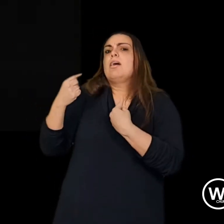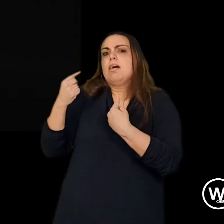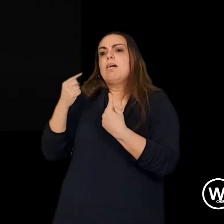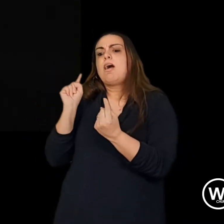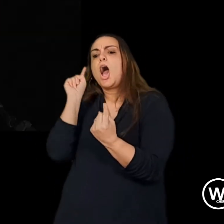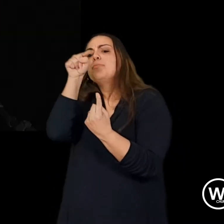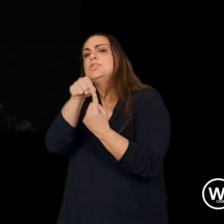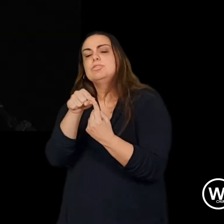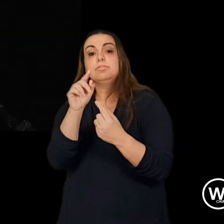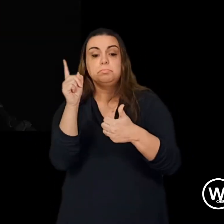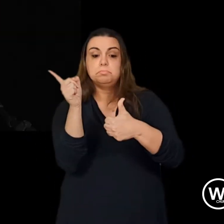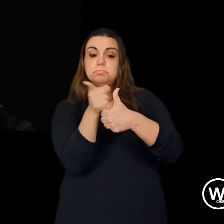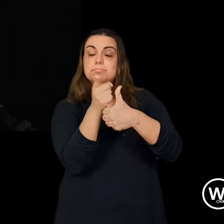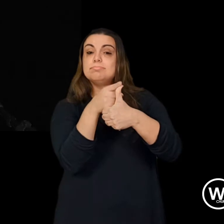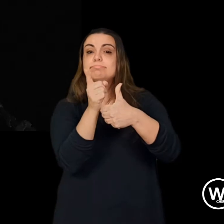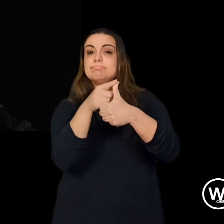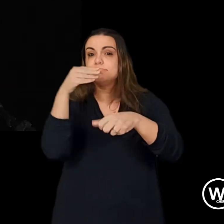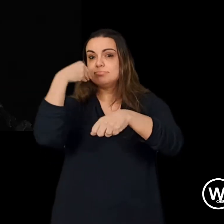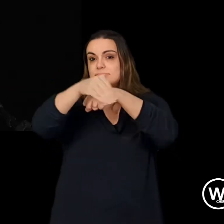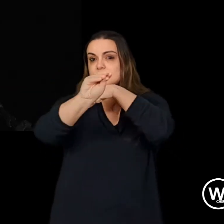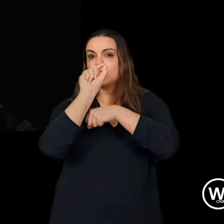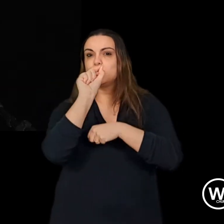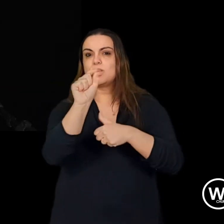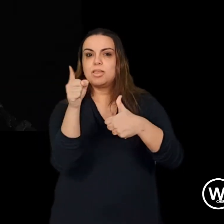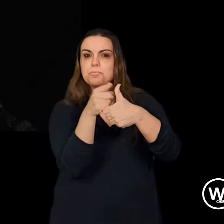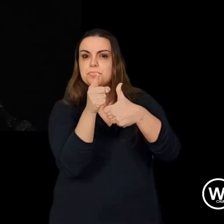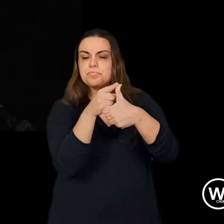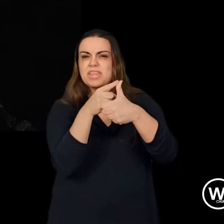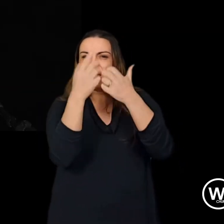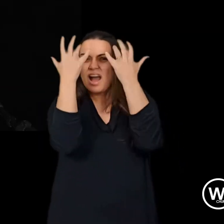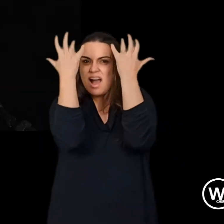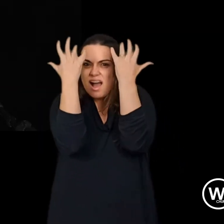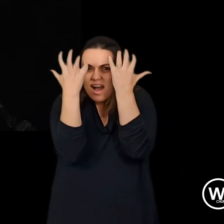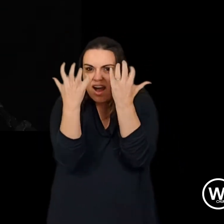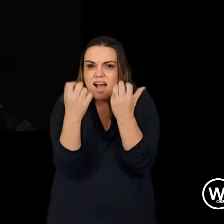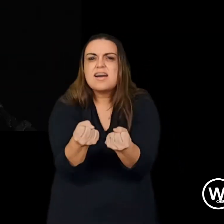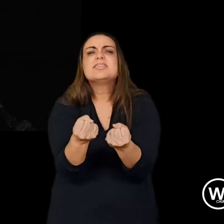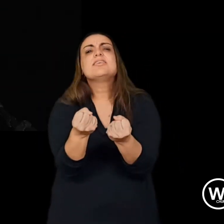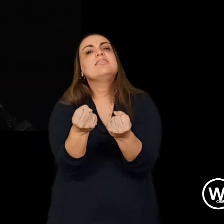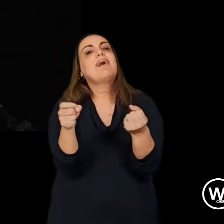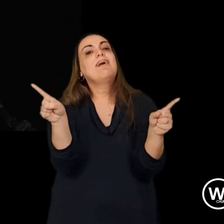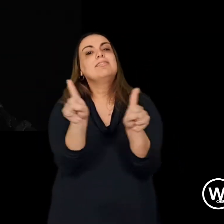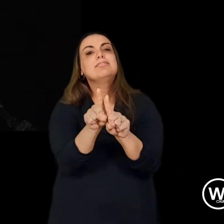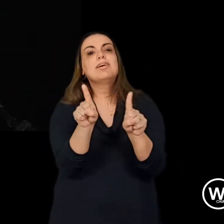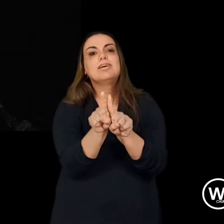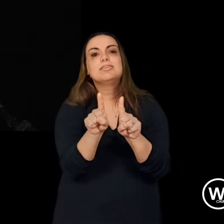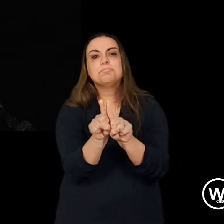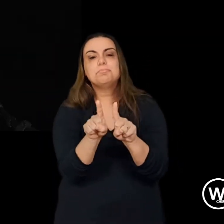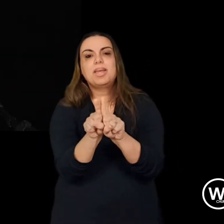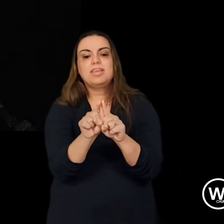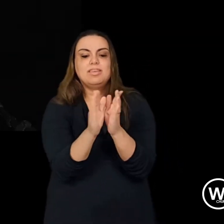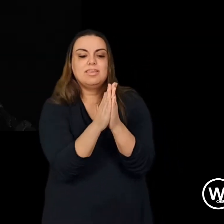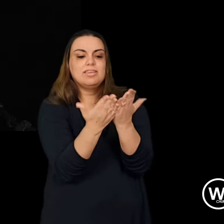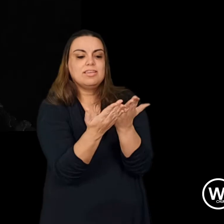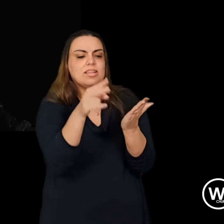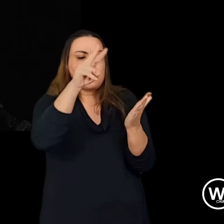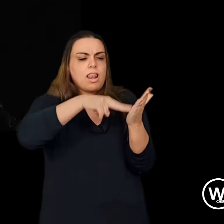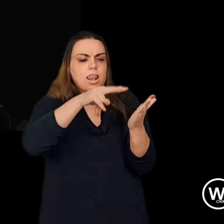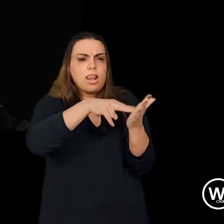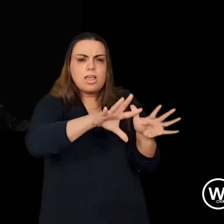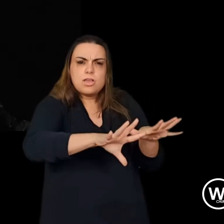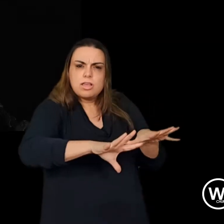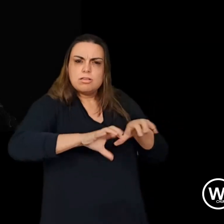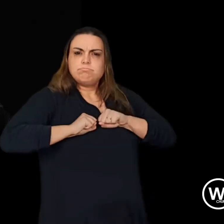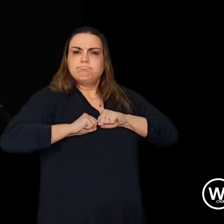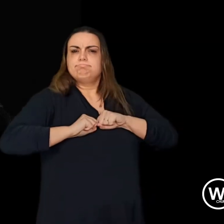Deus nos oferece aqui: aceitar e guardar as suas palavras, as palavras desse pai. O